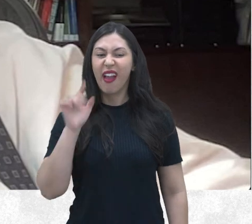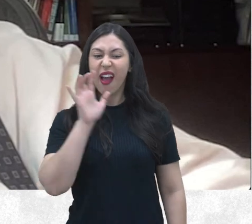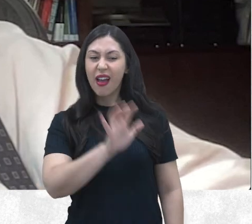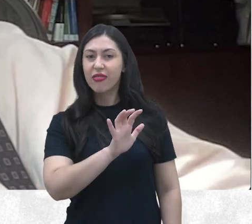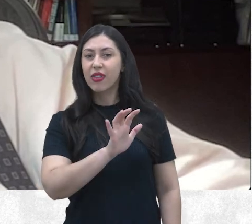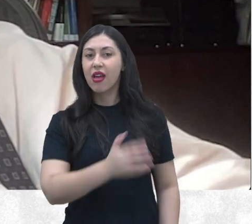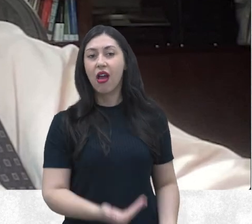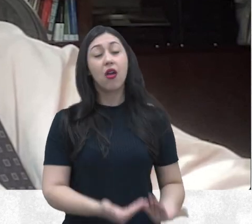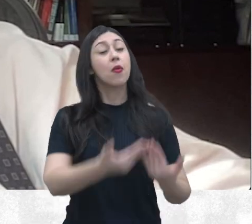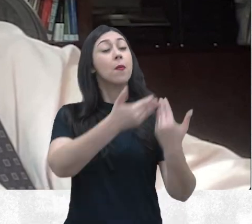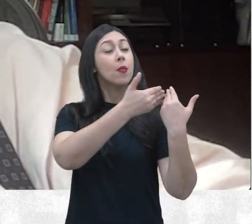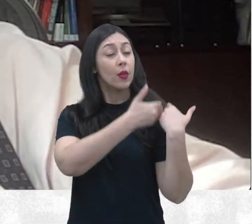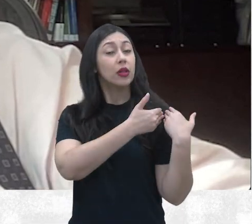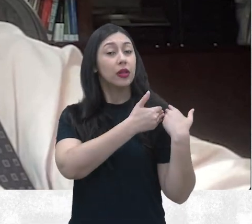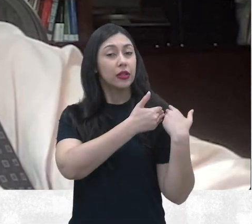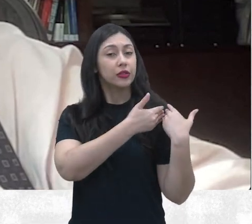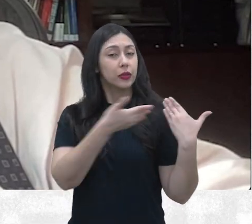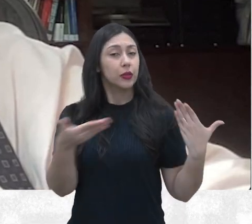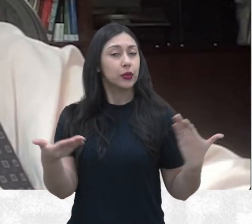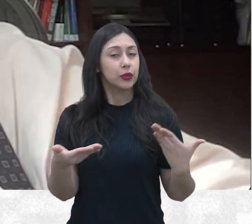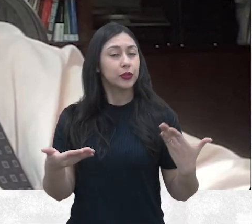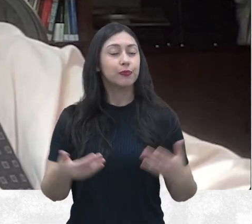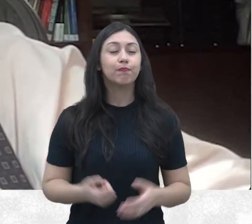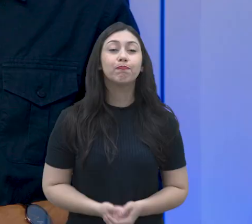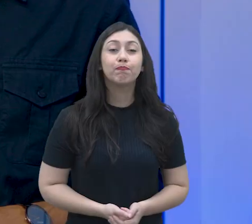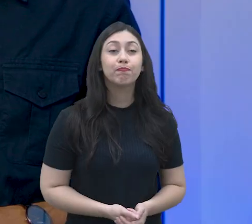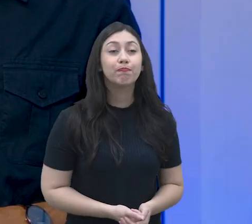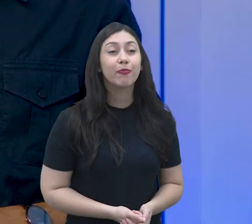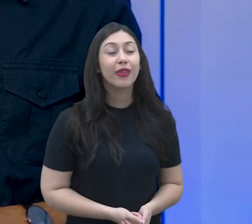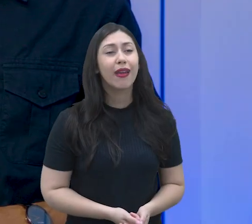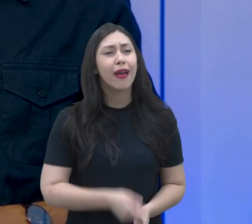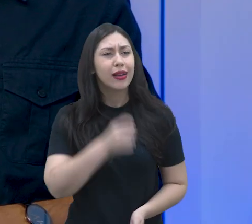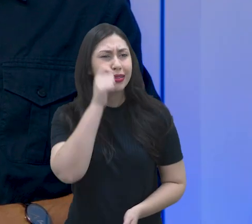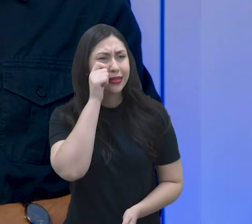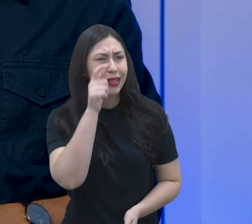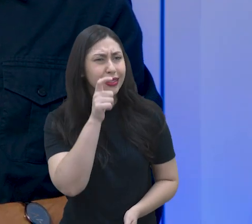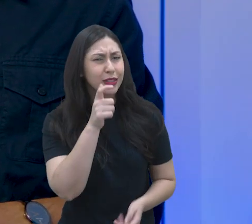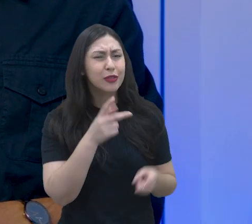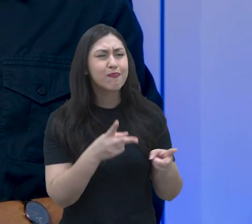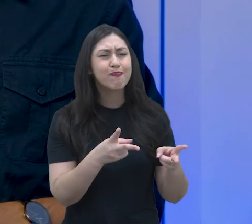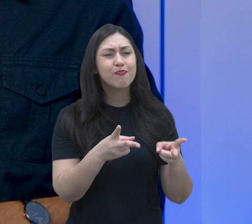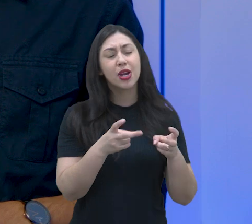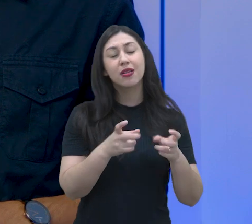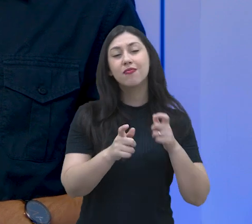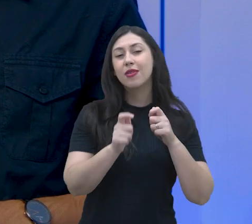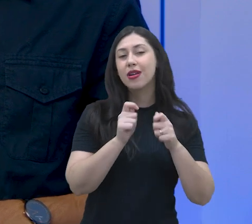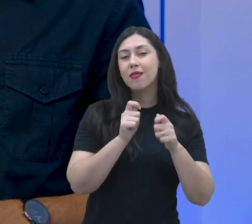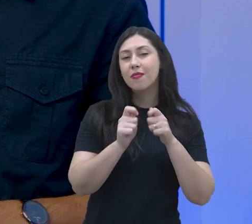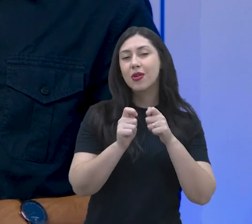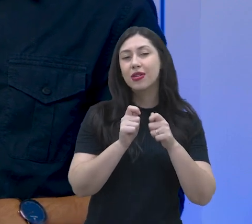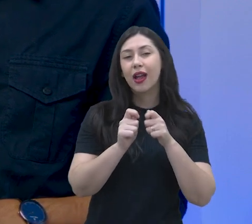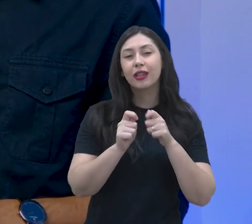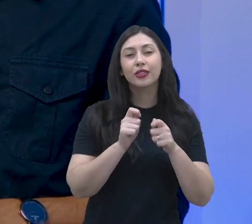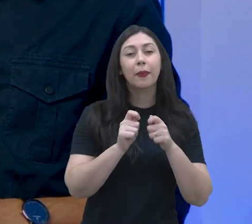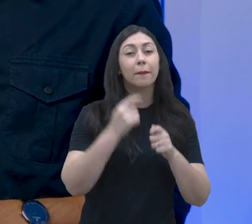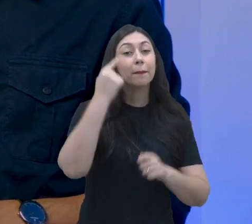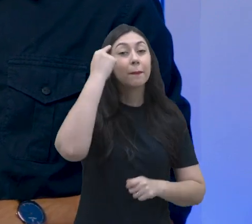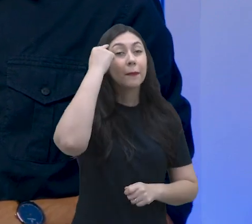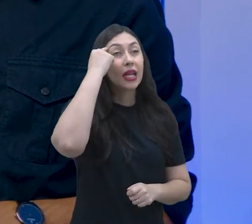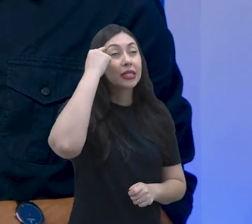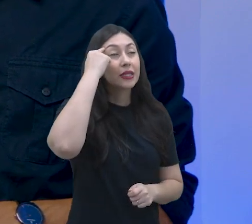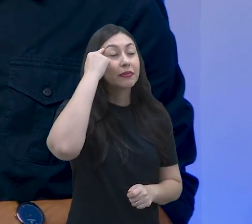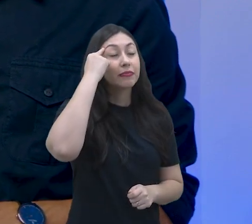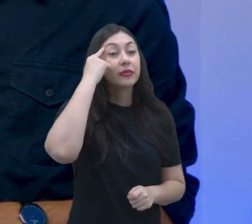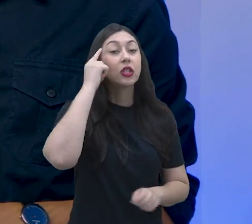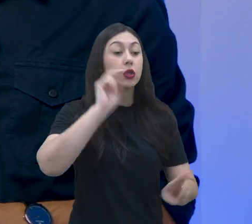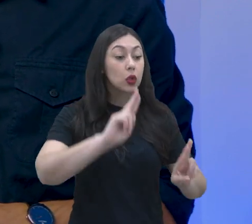é a tarefa que nós temos nesse terceiro milênio. Matheus, interessante a gente olhar para uma reportagem como essa, pensando